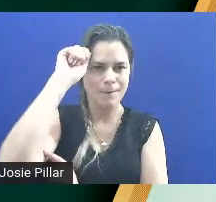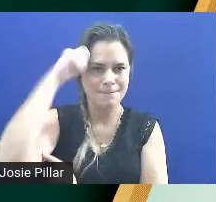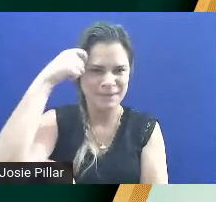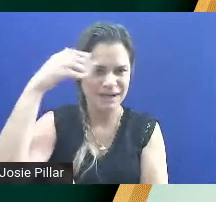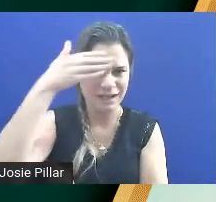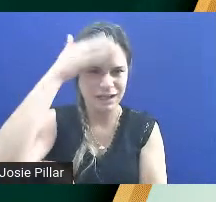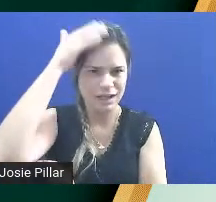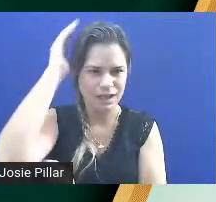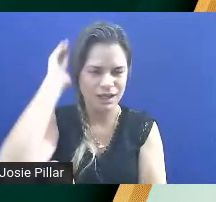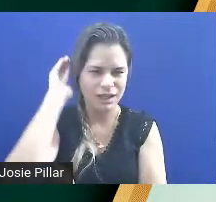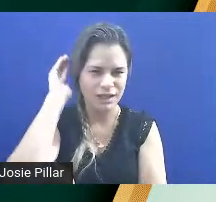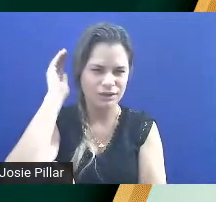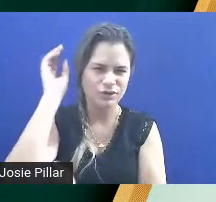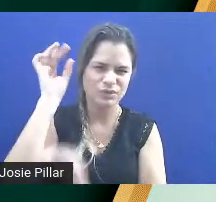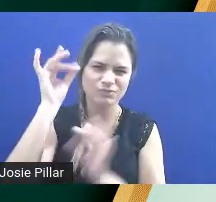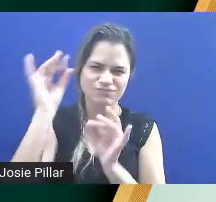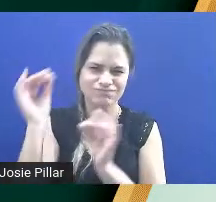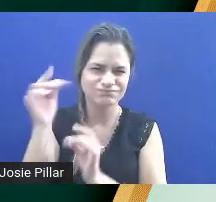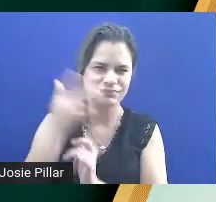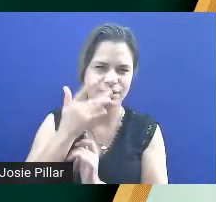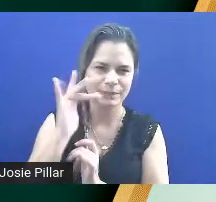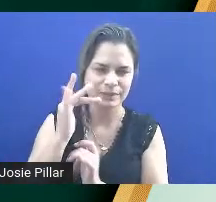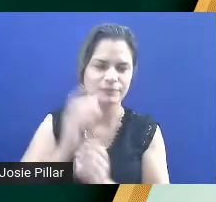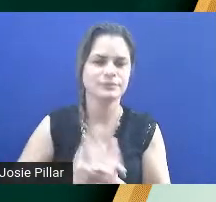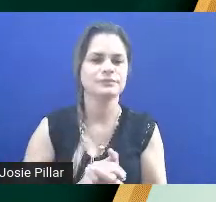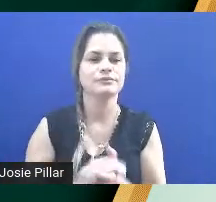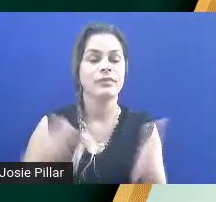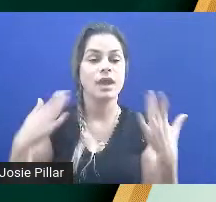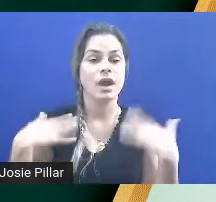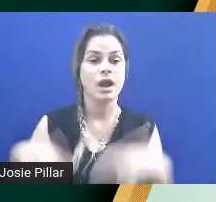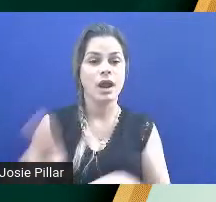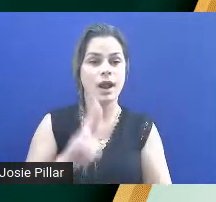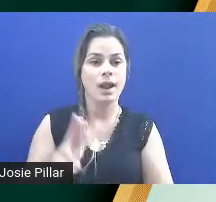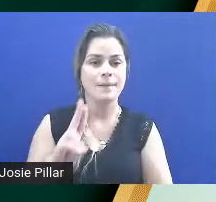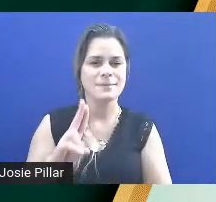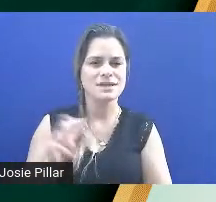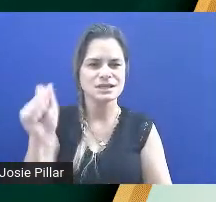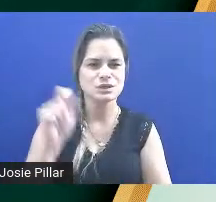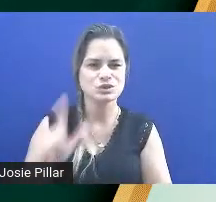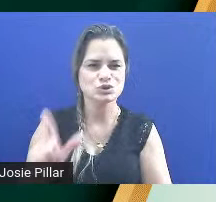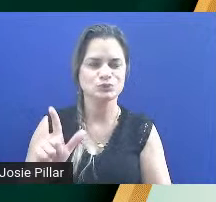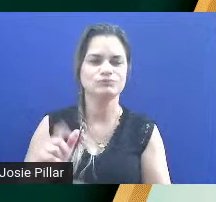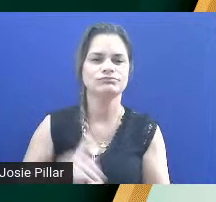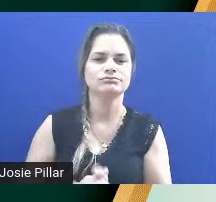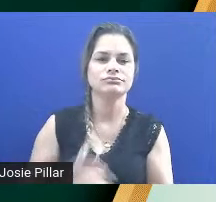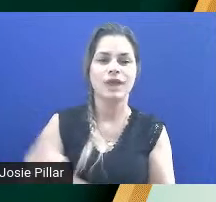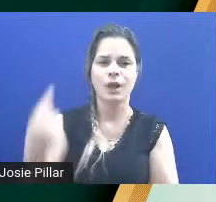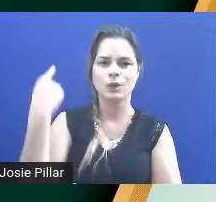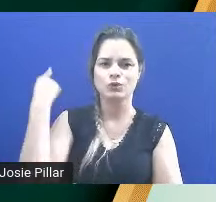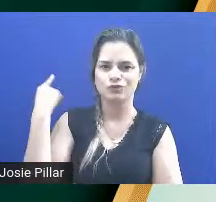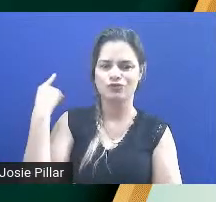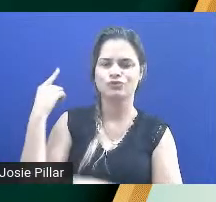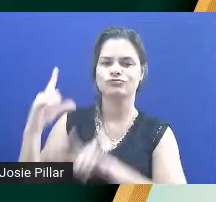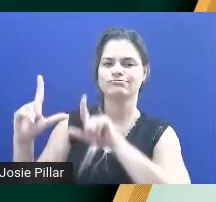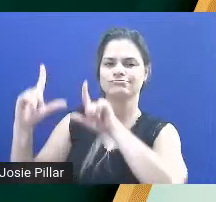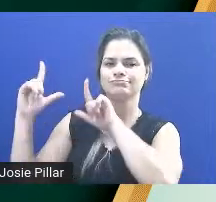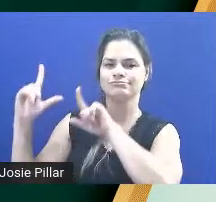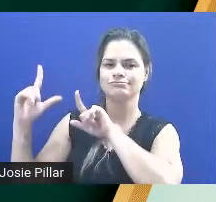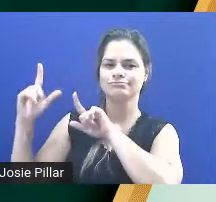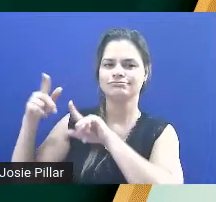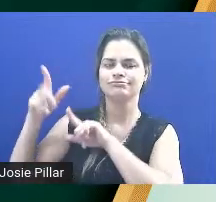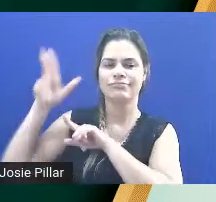levemente grisalhos, visto uma camisa azul e ao fundo temos um plano de fundo com vários